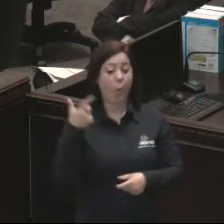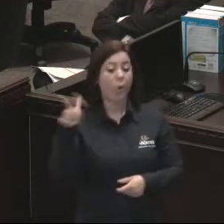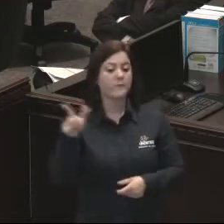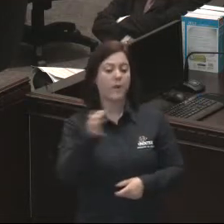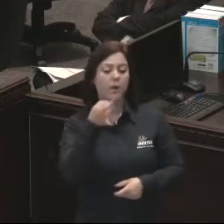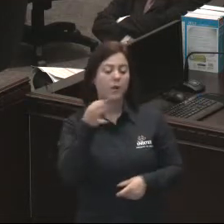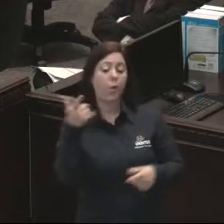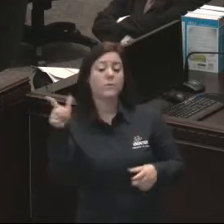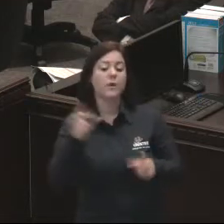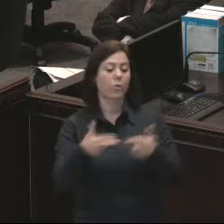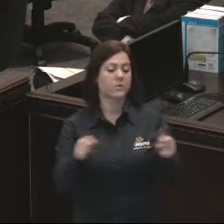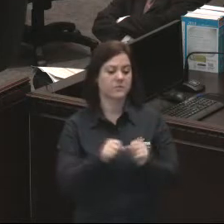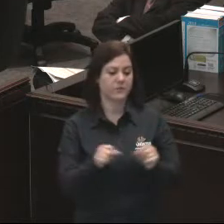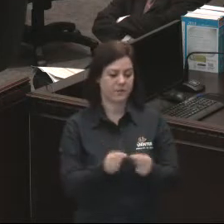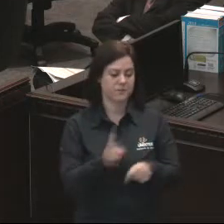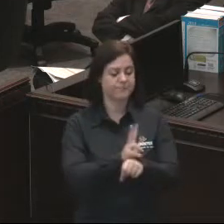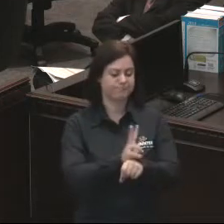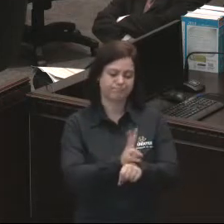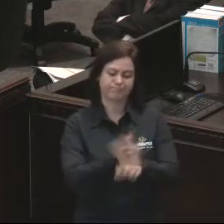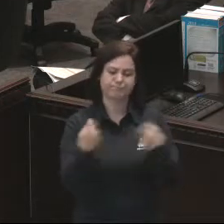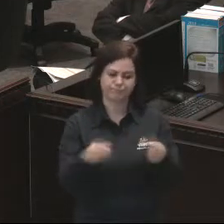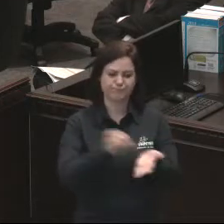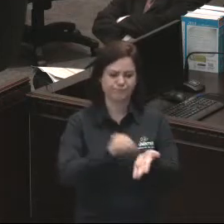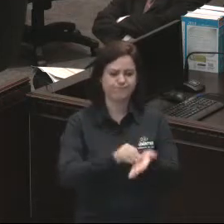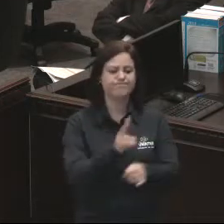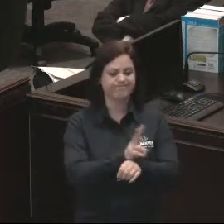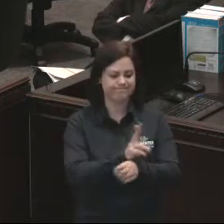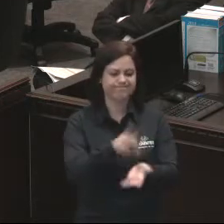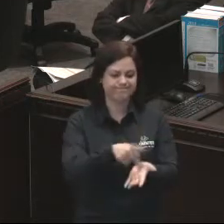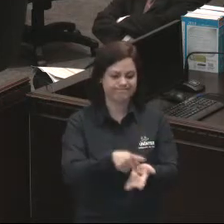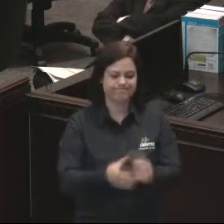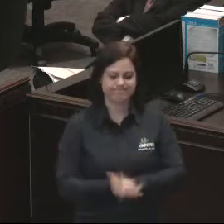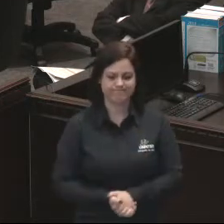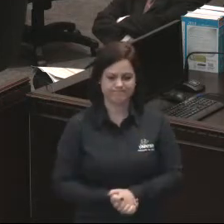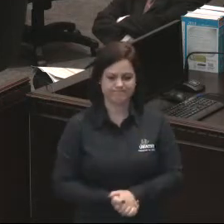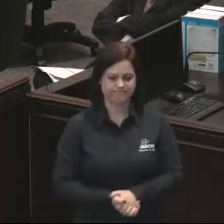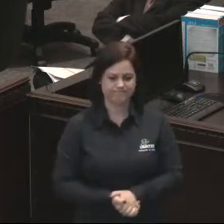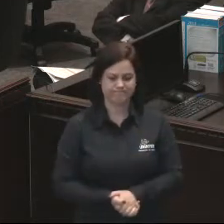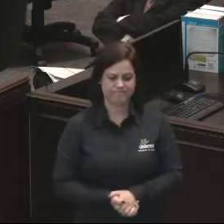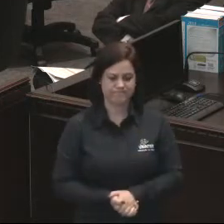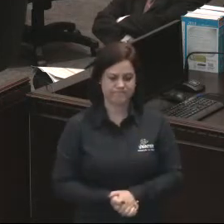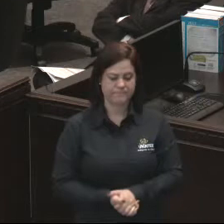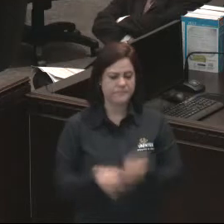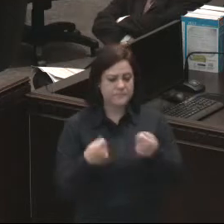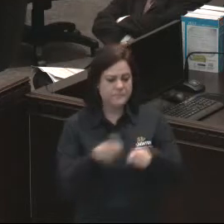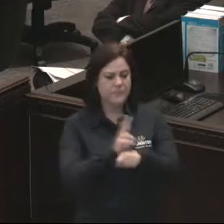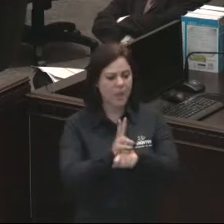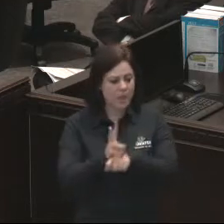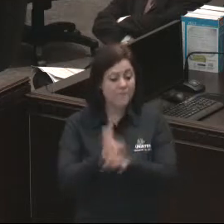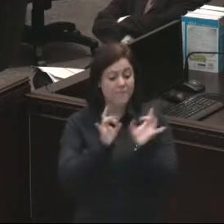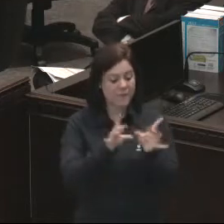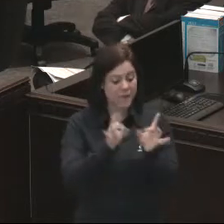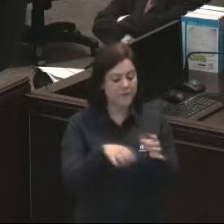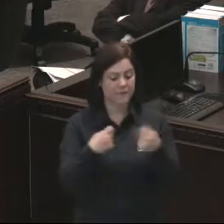e fiscalizar, né? Precisa ser fiscalizado. Isso daí não tem jeito, né? A utilização. Precisa ser fiscalizado a venda, precisa